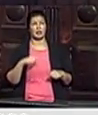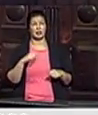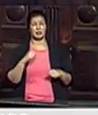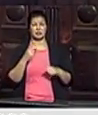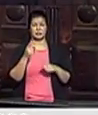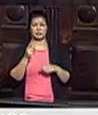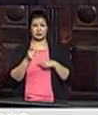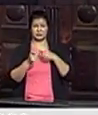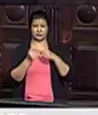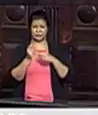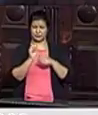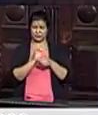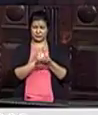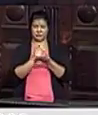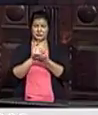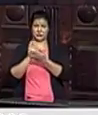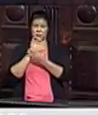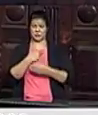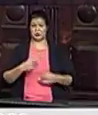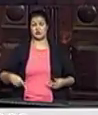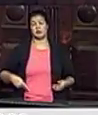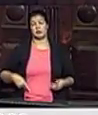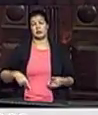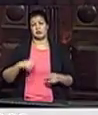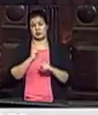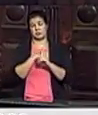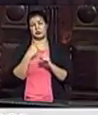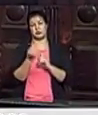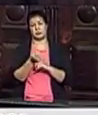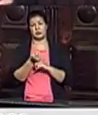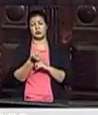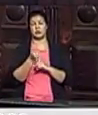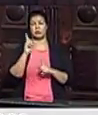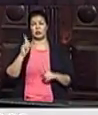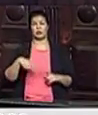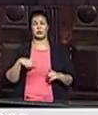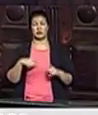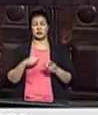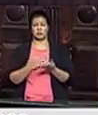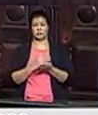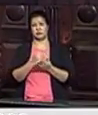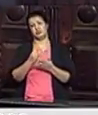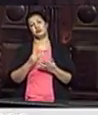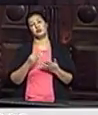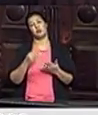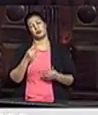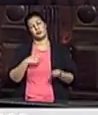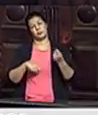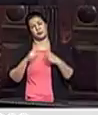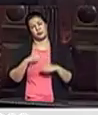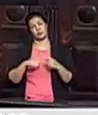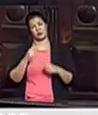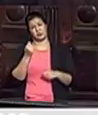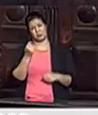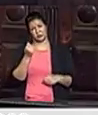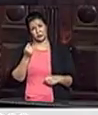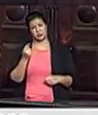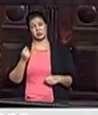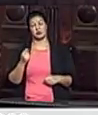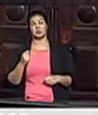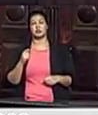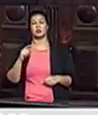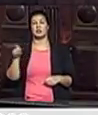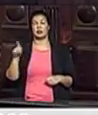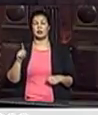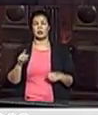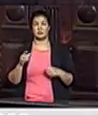da Previdência Social. É o incremento para um novo nicho de mercado para o capital financeiro, que são as previdências privadas, já